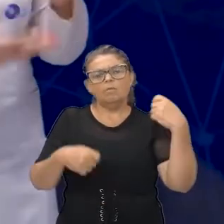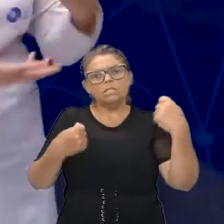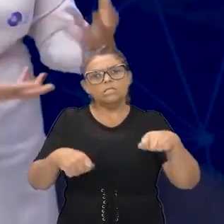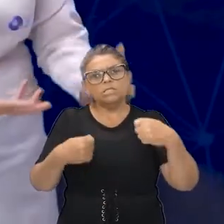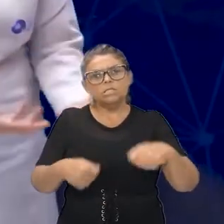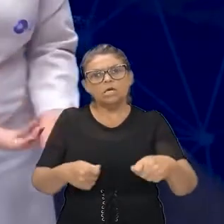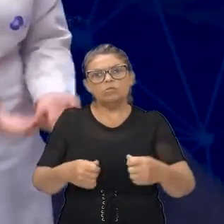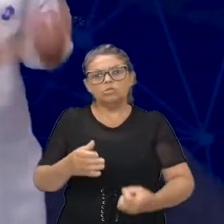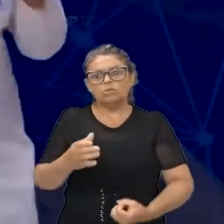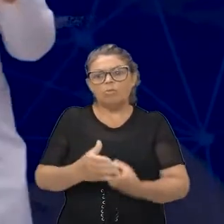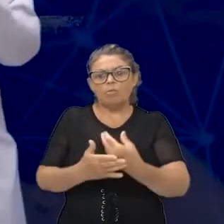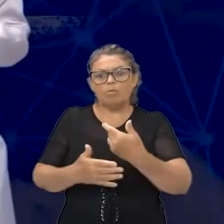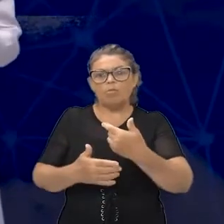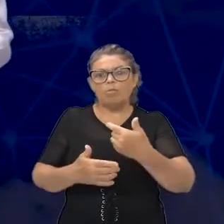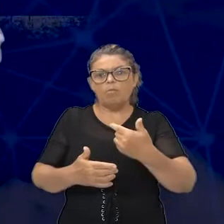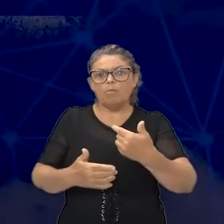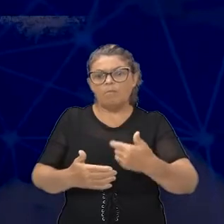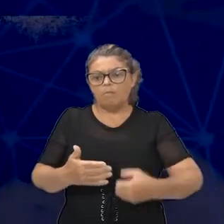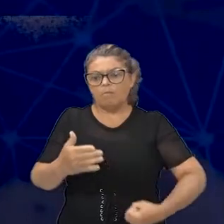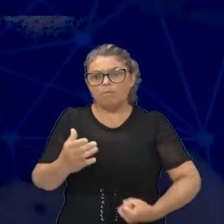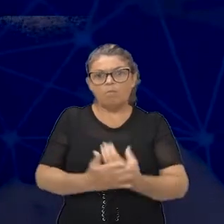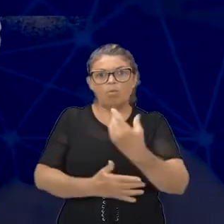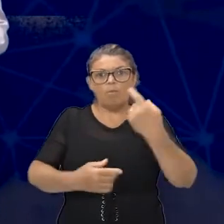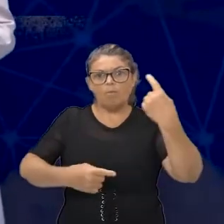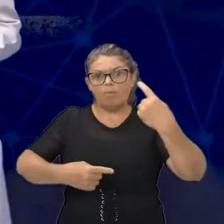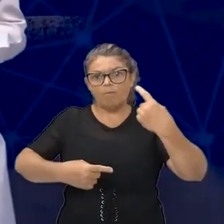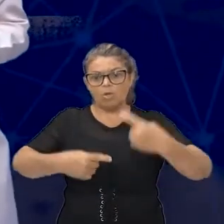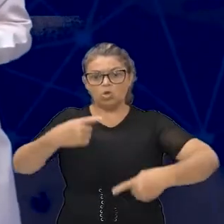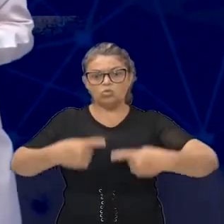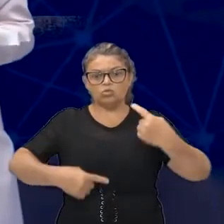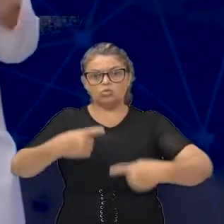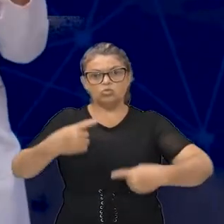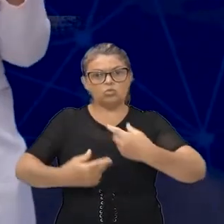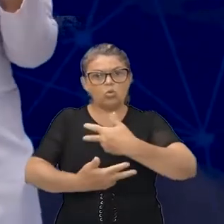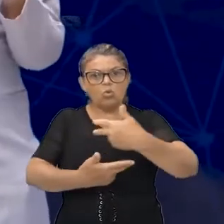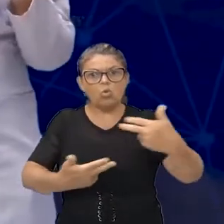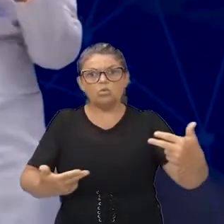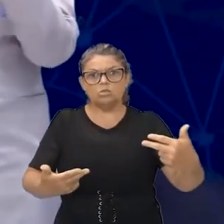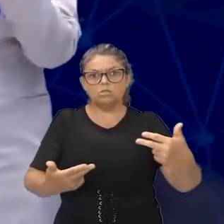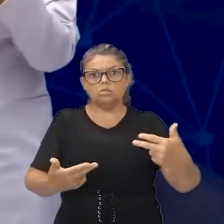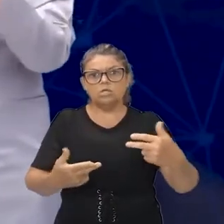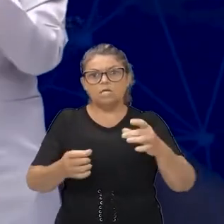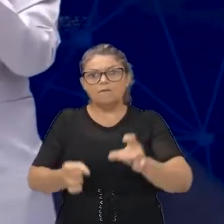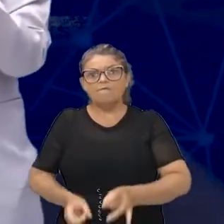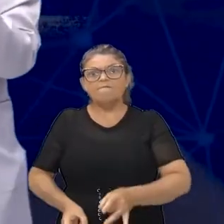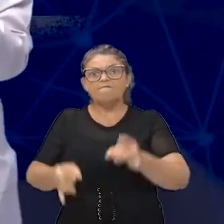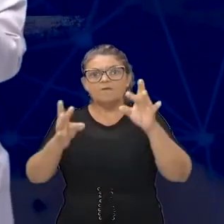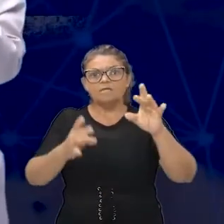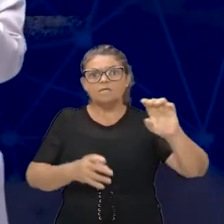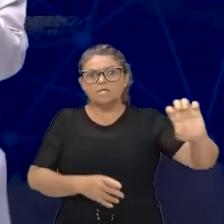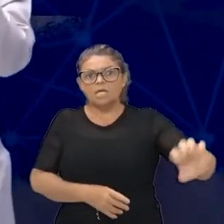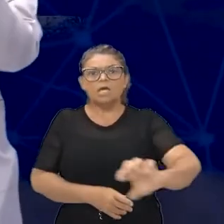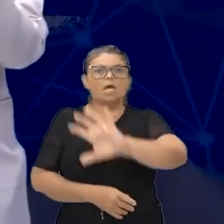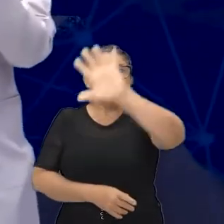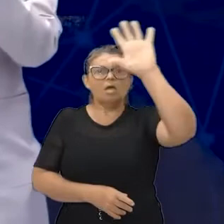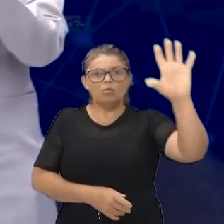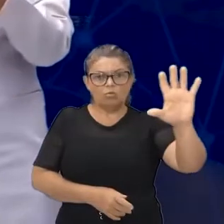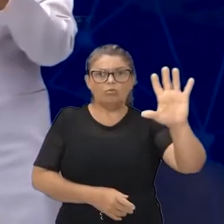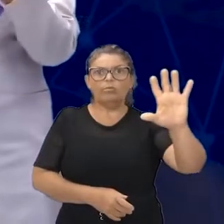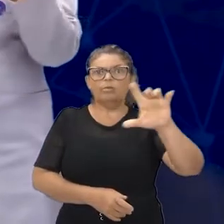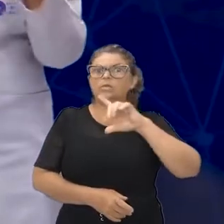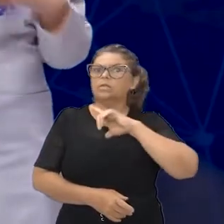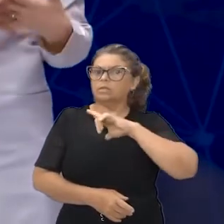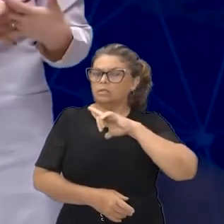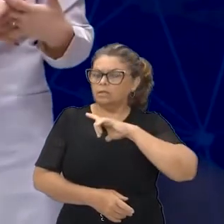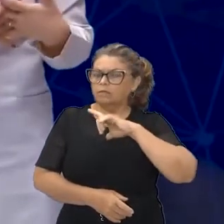possamos aí descobrir e trazer para vender na Europa. Mas havia ali um entrave. E é aí que vai